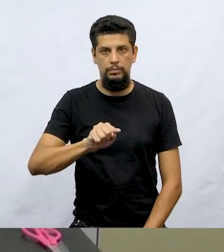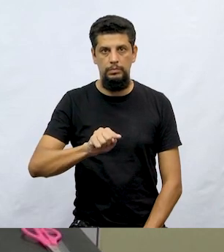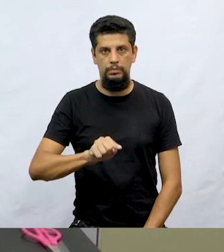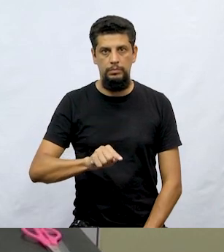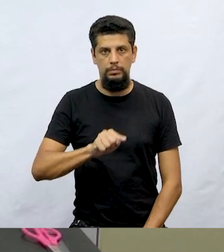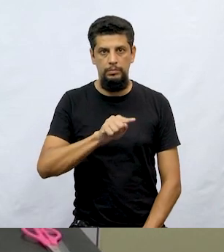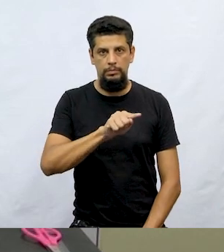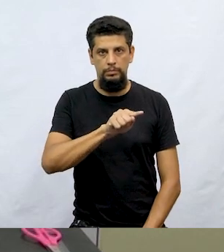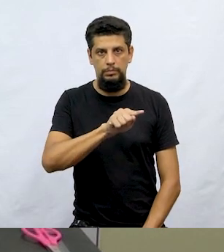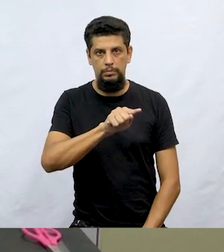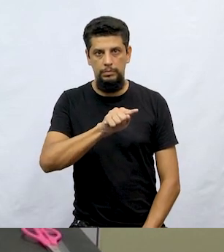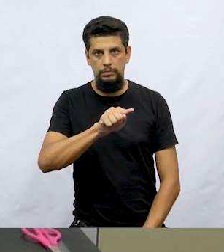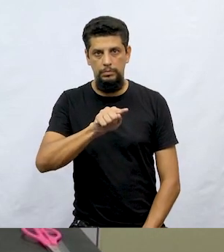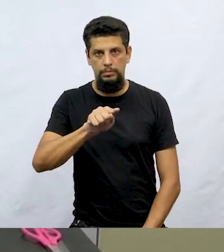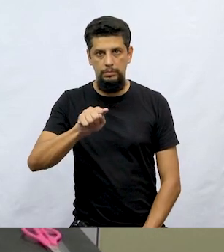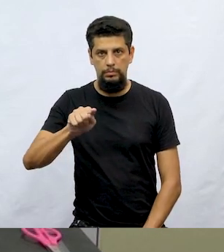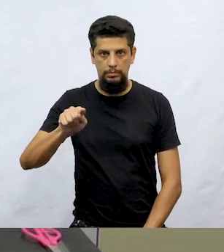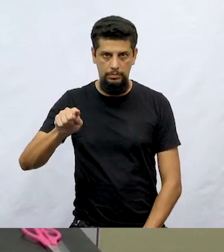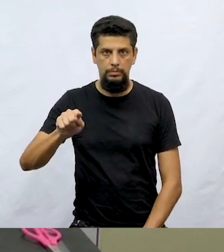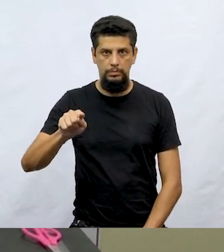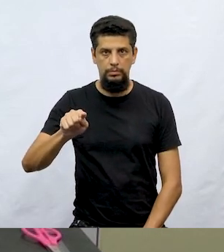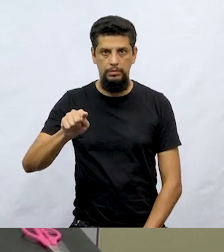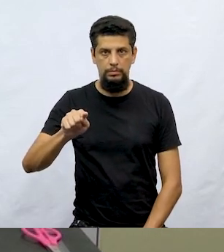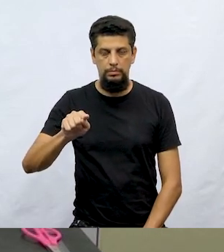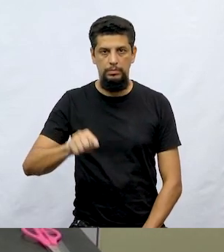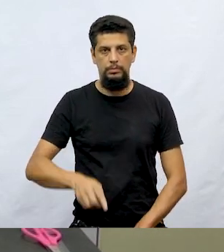outro risco em cima.